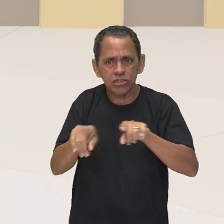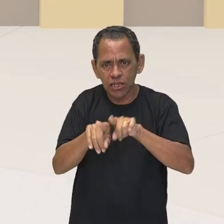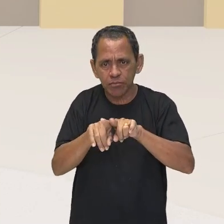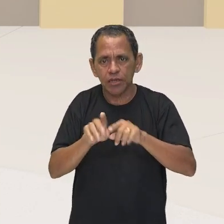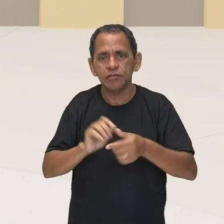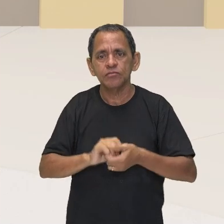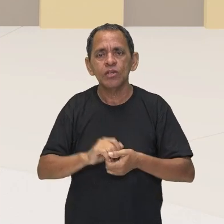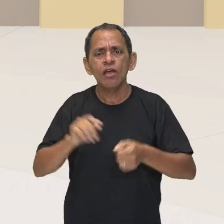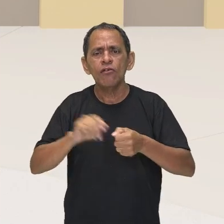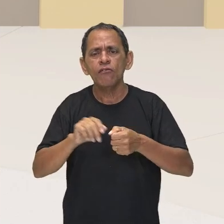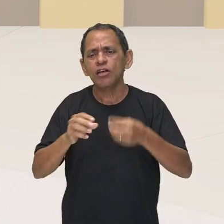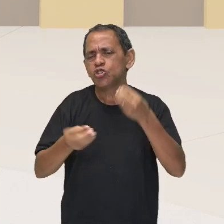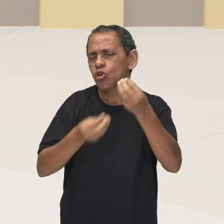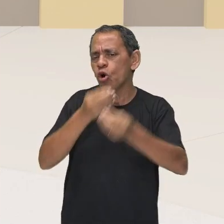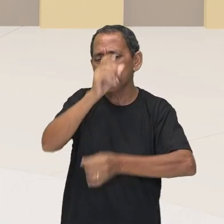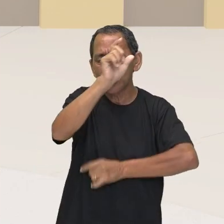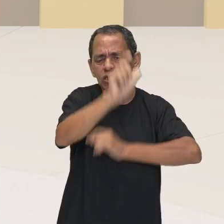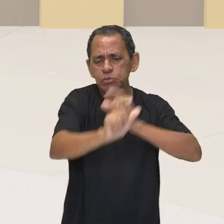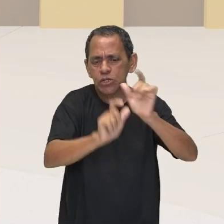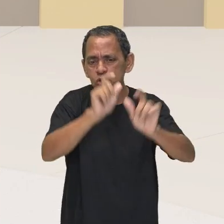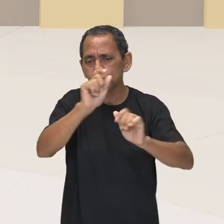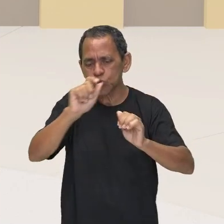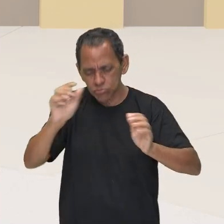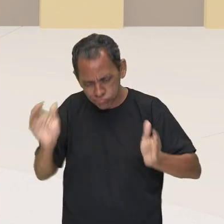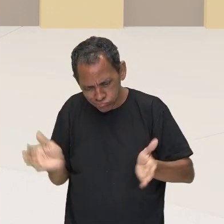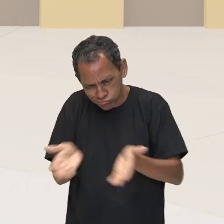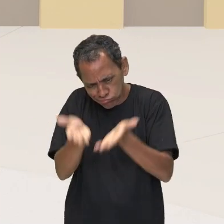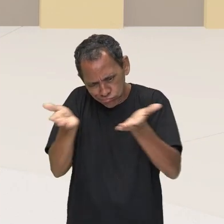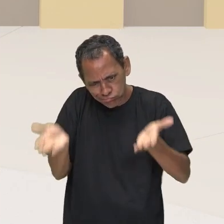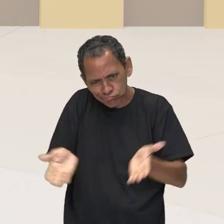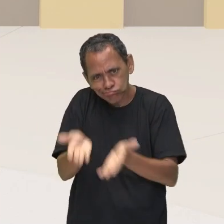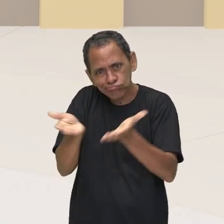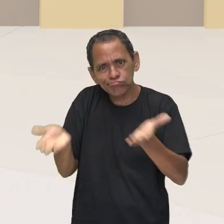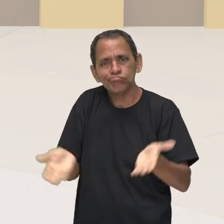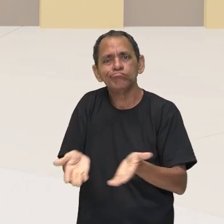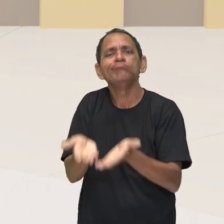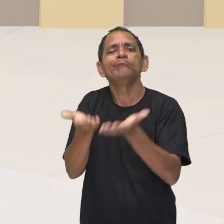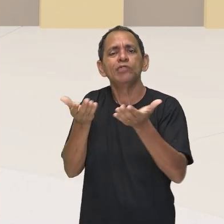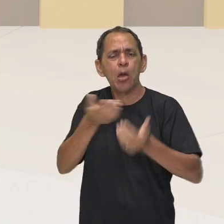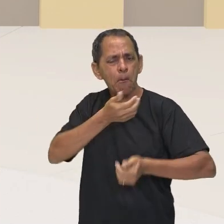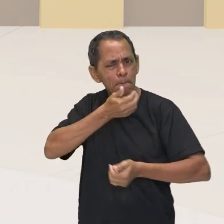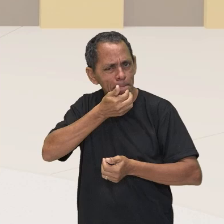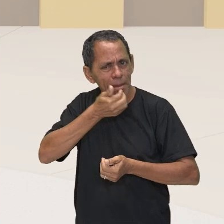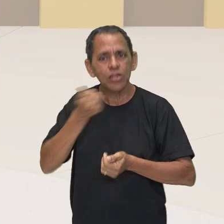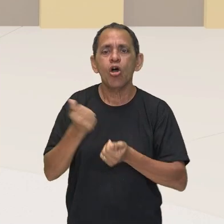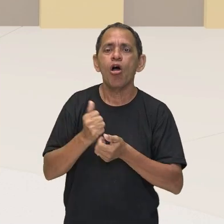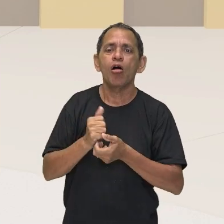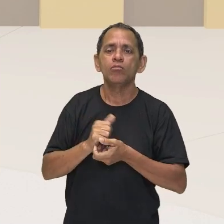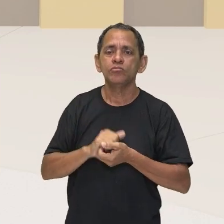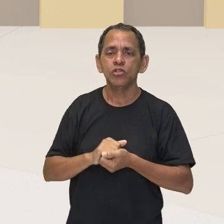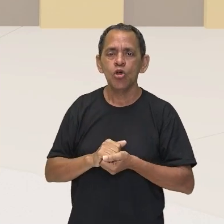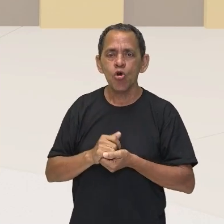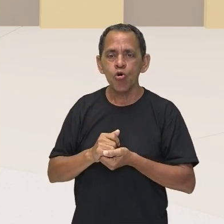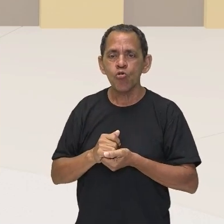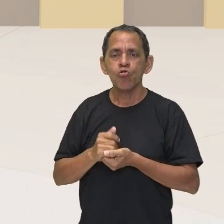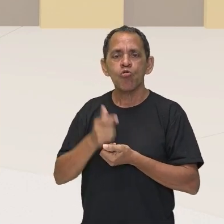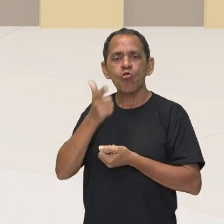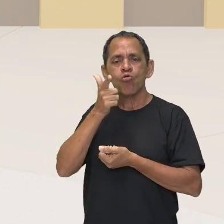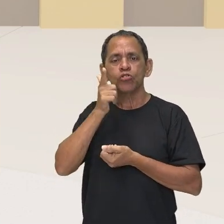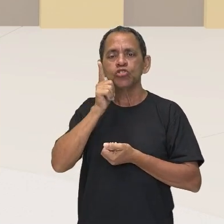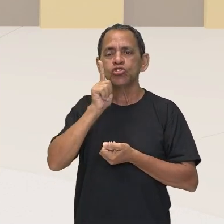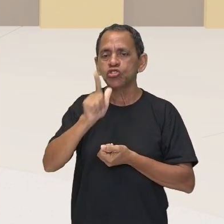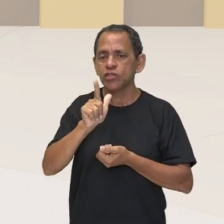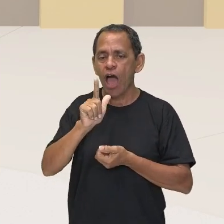os indivíduos deem o melhor de si. Façam o possível para conquistar o que almejam.